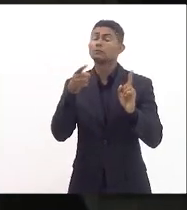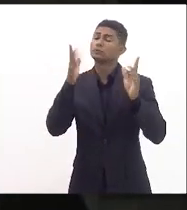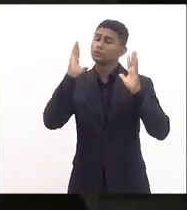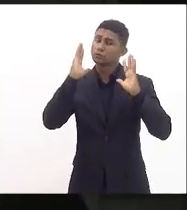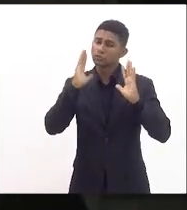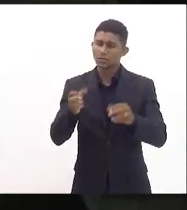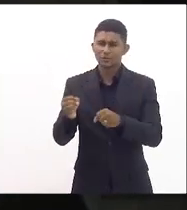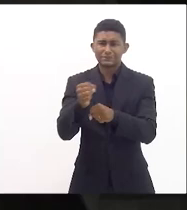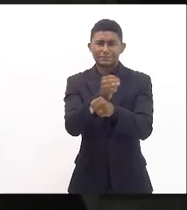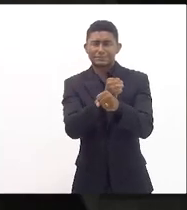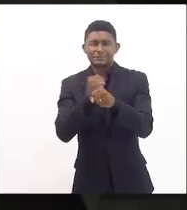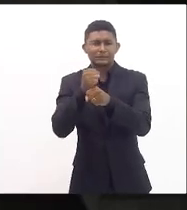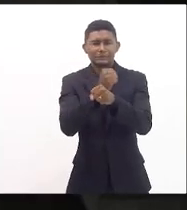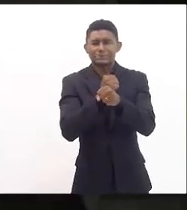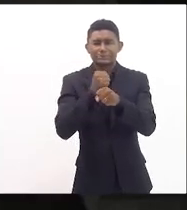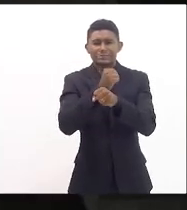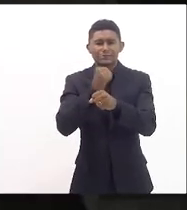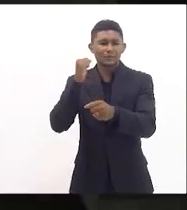de anos,